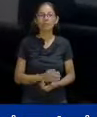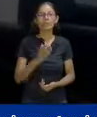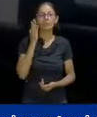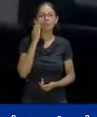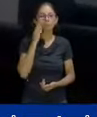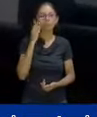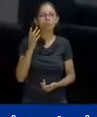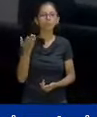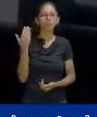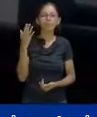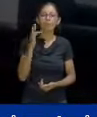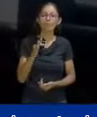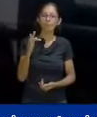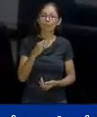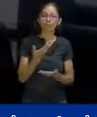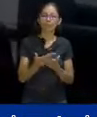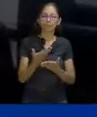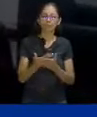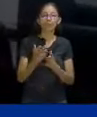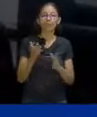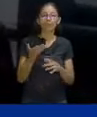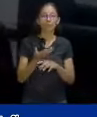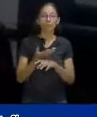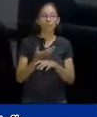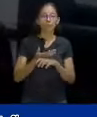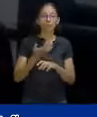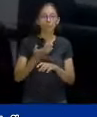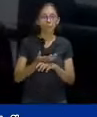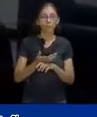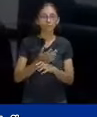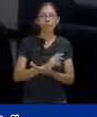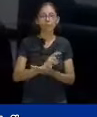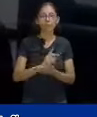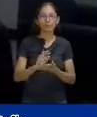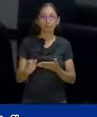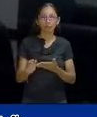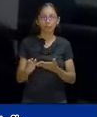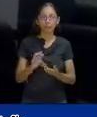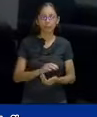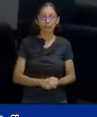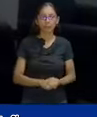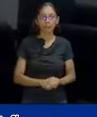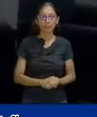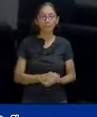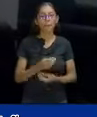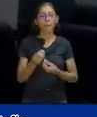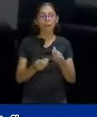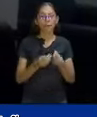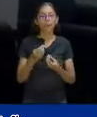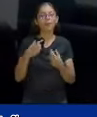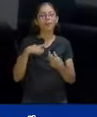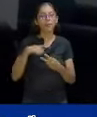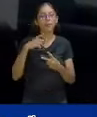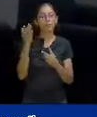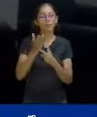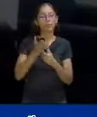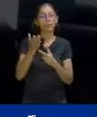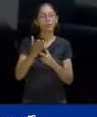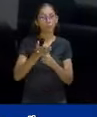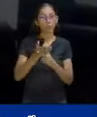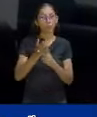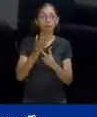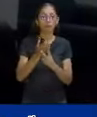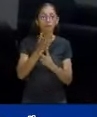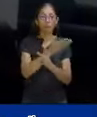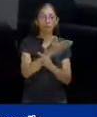senhores também, de que em matéria jurisdicional o que existe é repartição de competência. O TRE tem a